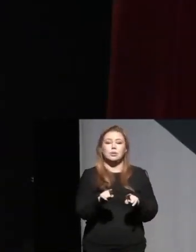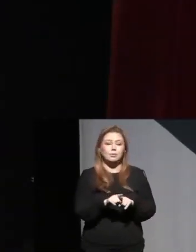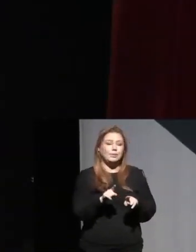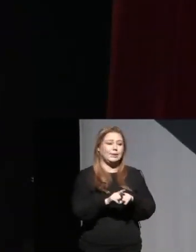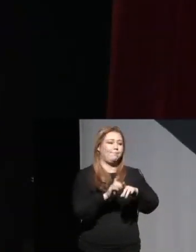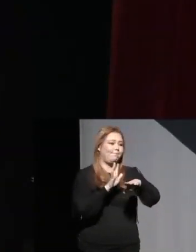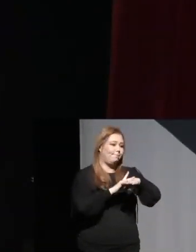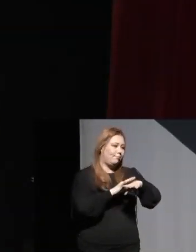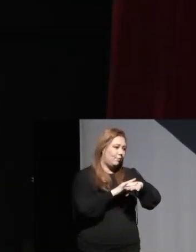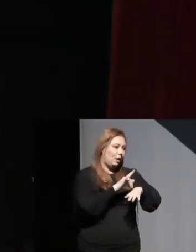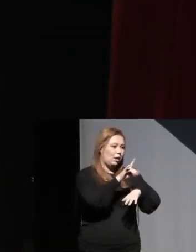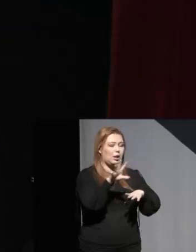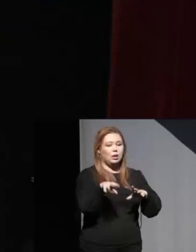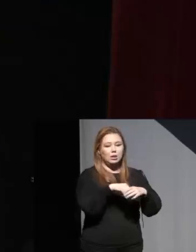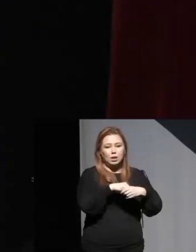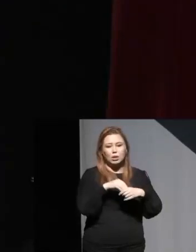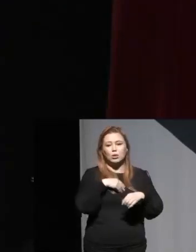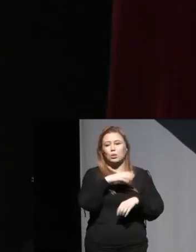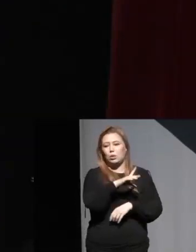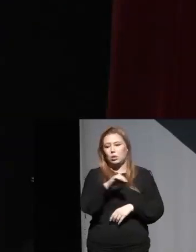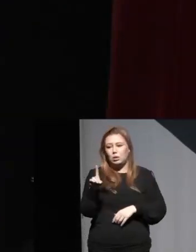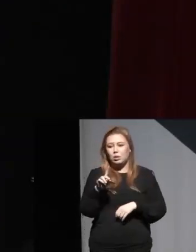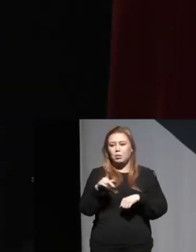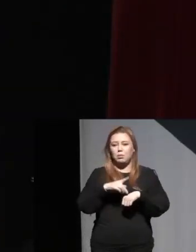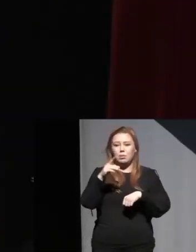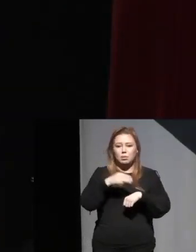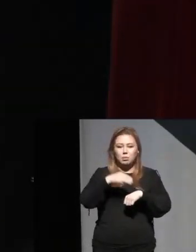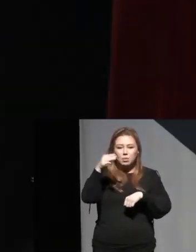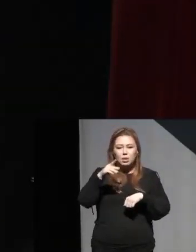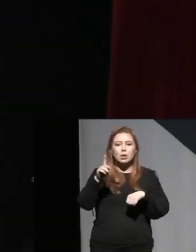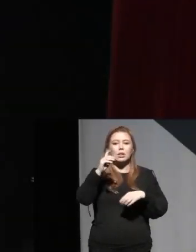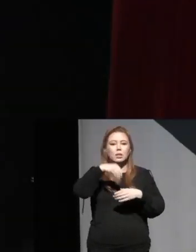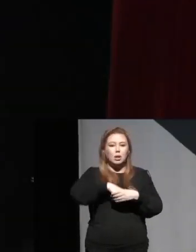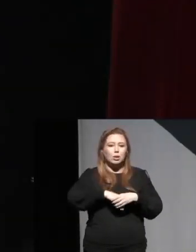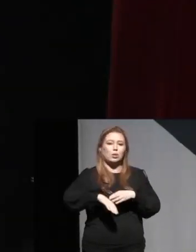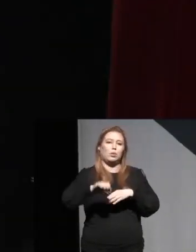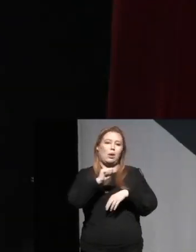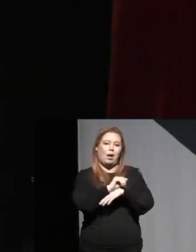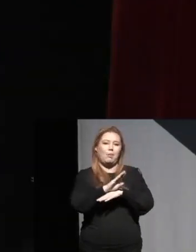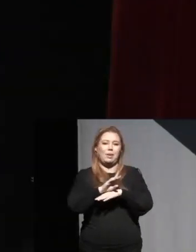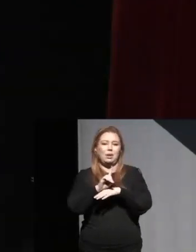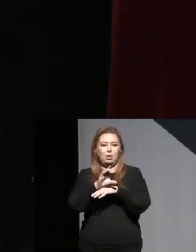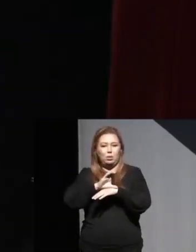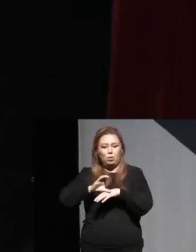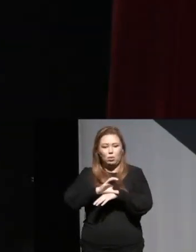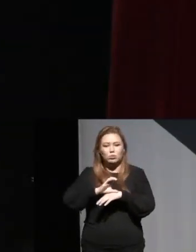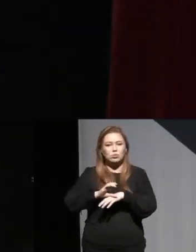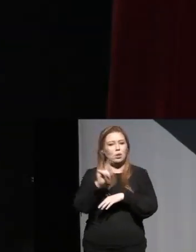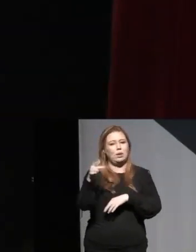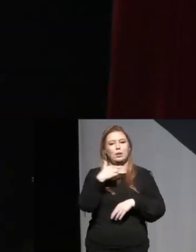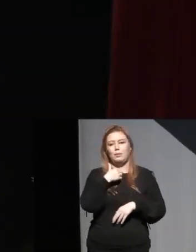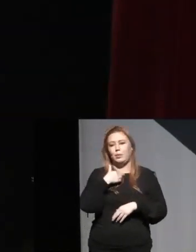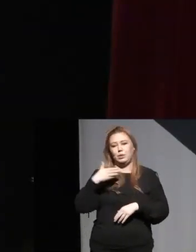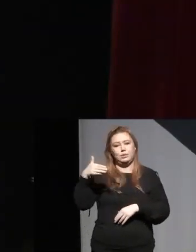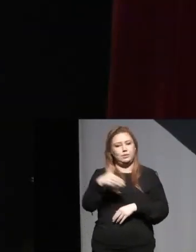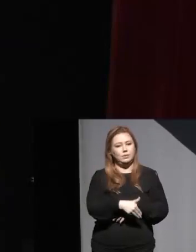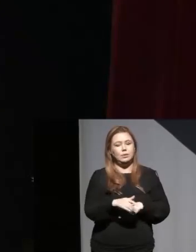coordenador adjunto da especialização em Direito Tributário da ABD Const e também não pôde estar conosco, mas